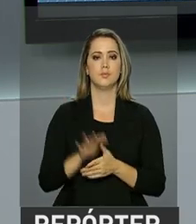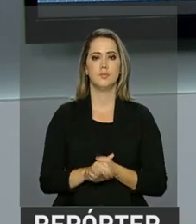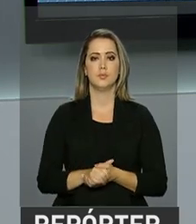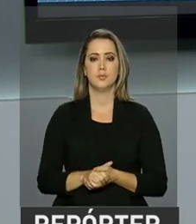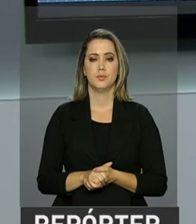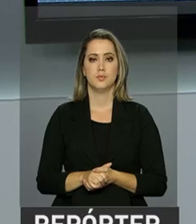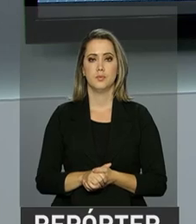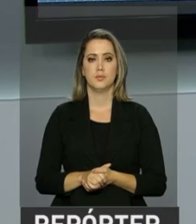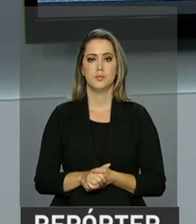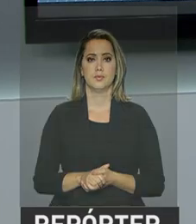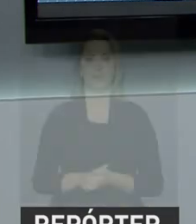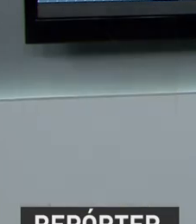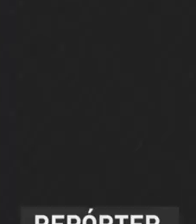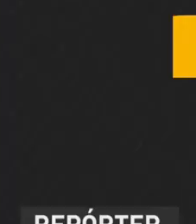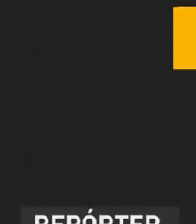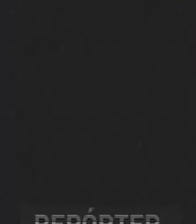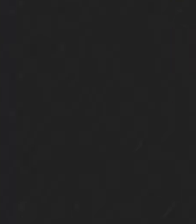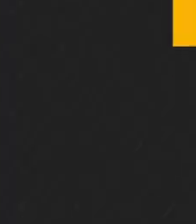federal